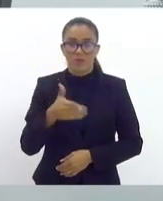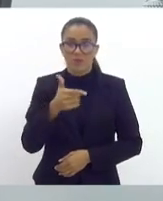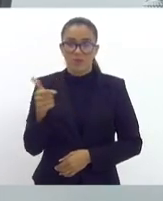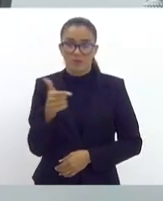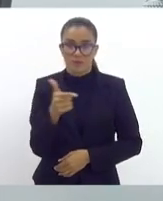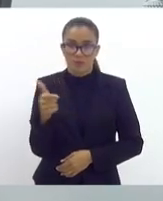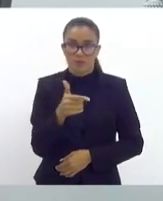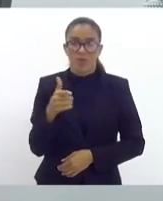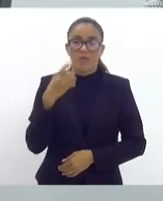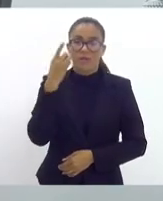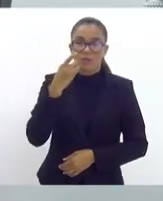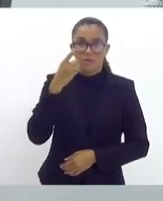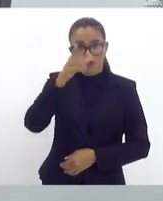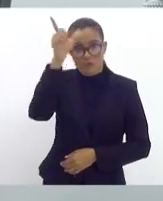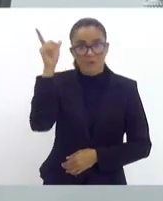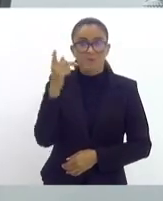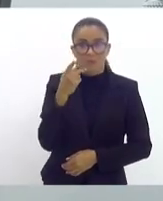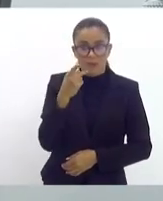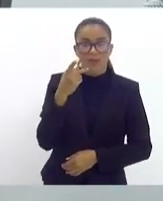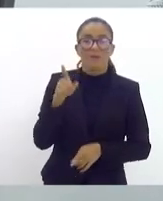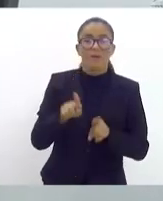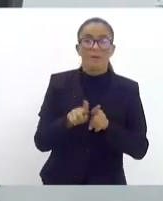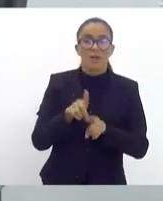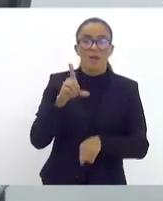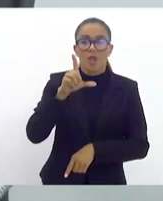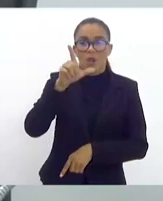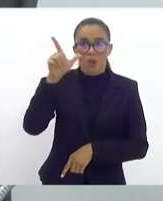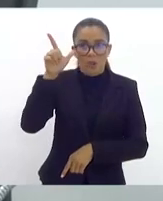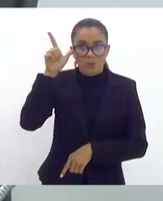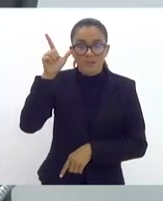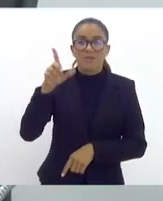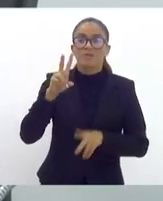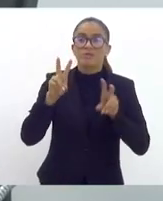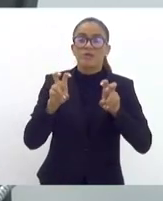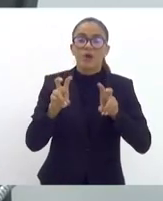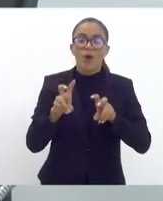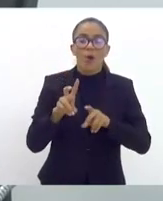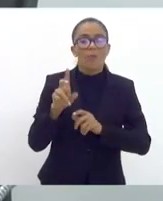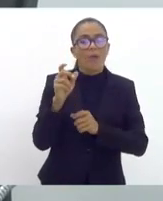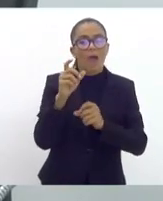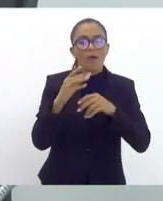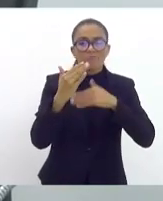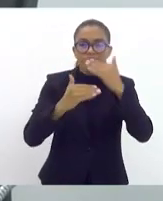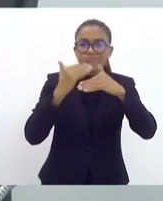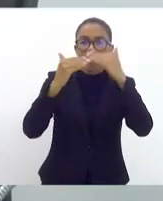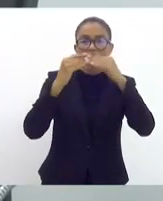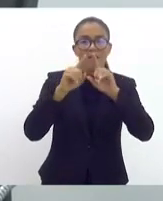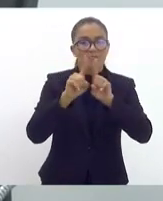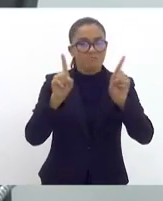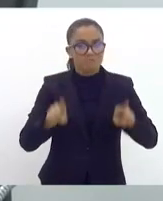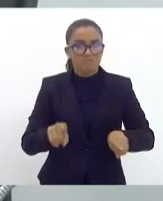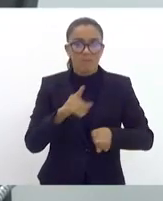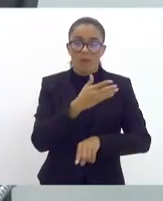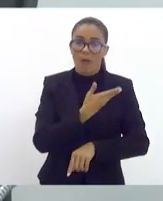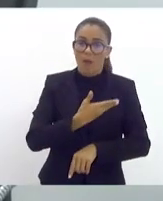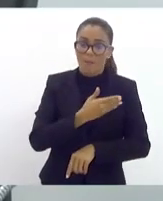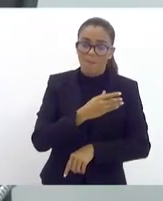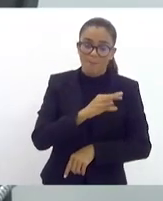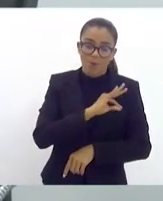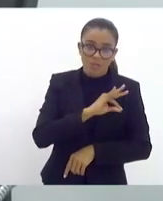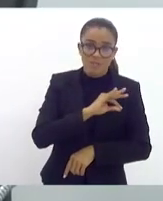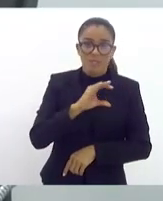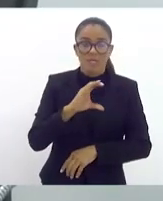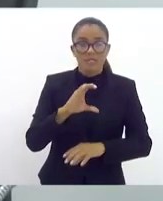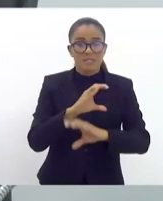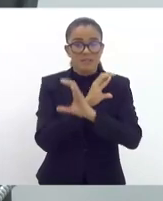autoria dos deputados Luís Paulo e Lucinha que autoriza o poder executivo a proceder a reestruturação das carreiras de servidores da polícia civis da